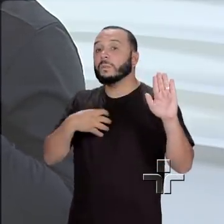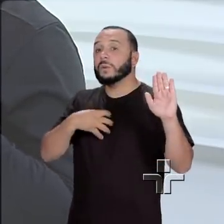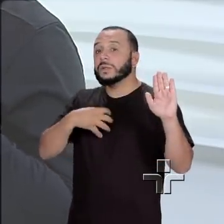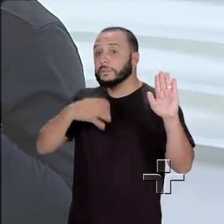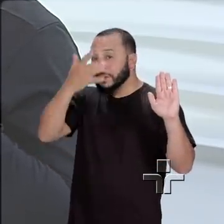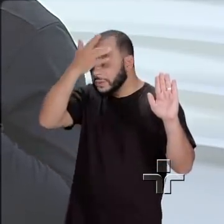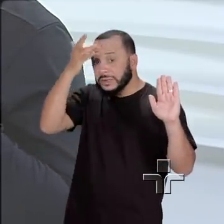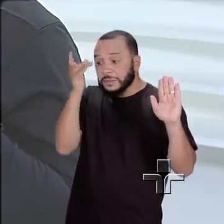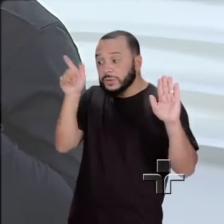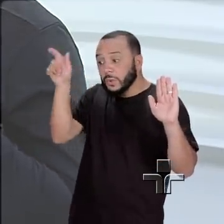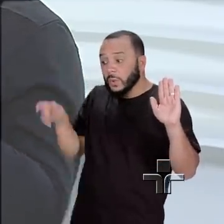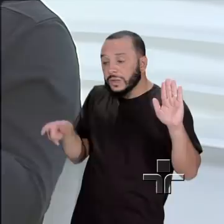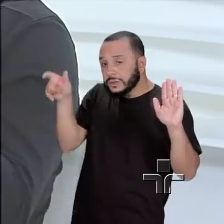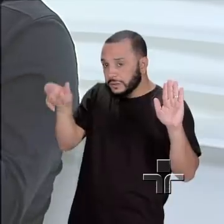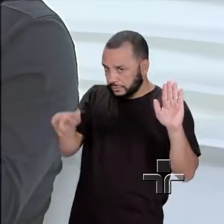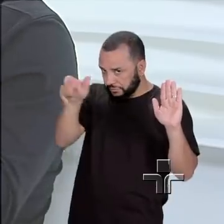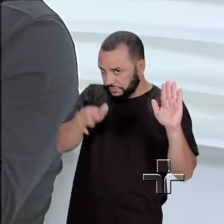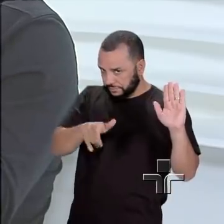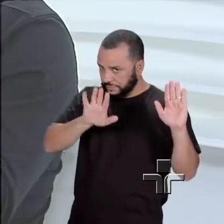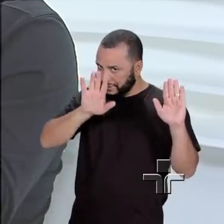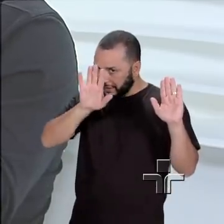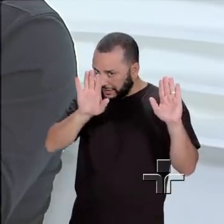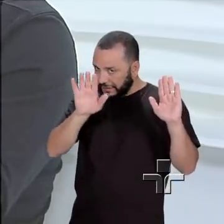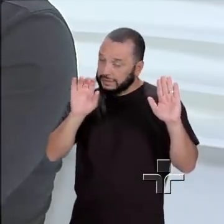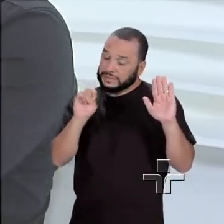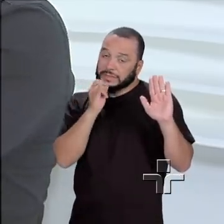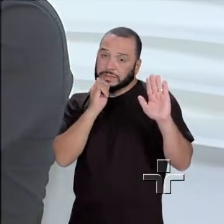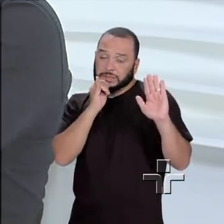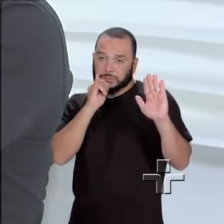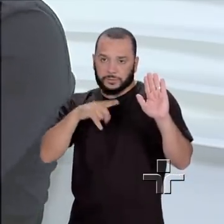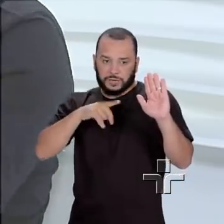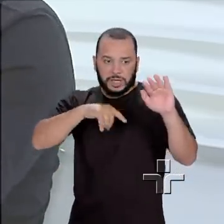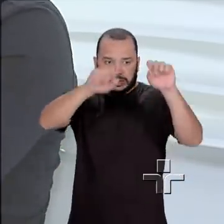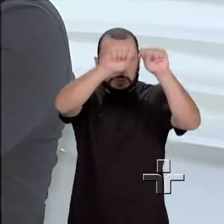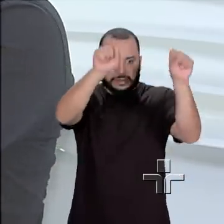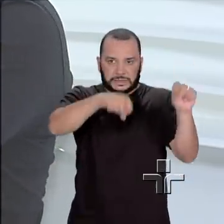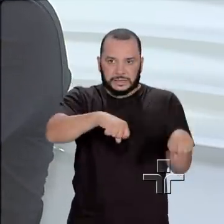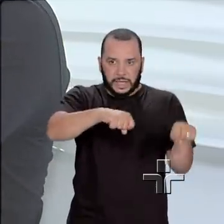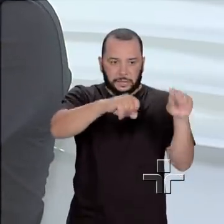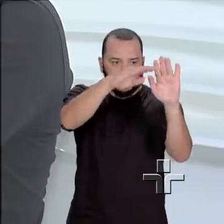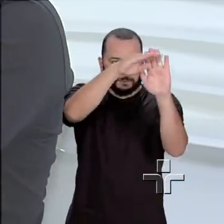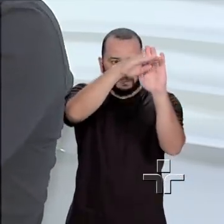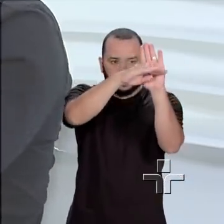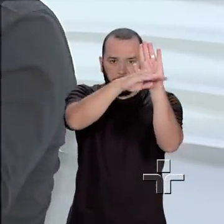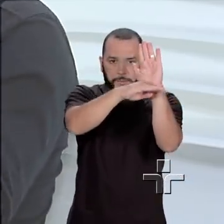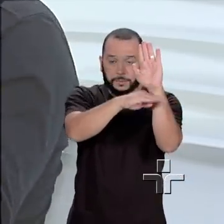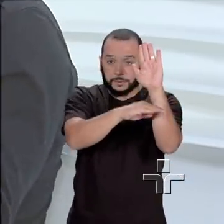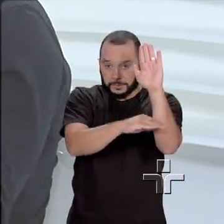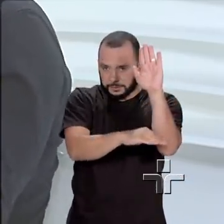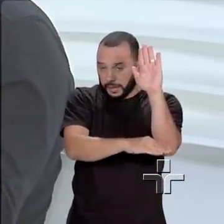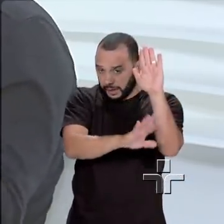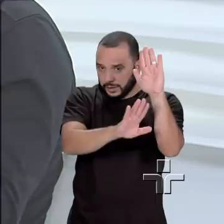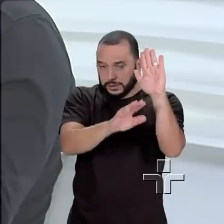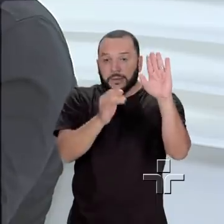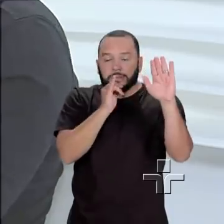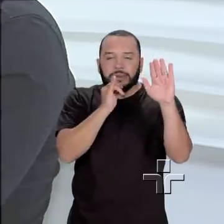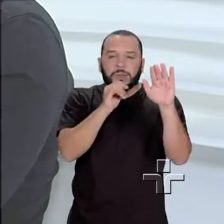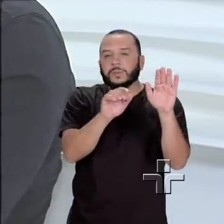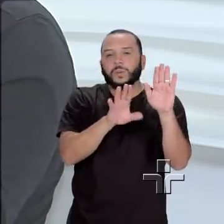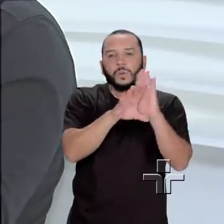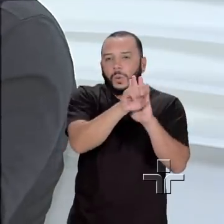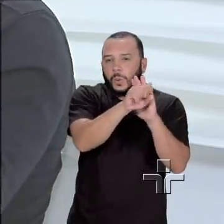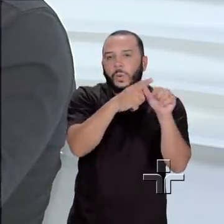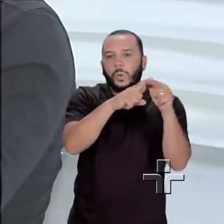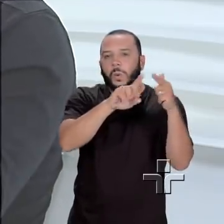usuários. Não é? Então, se você vê o sistema de completar buscas automaticamente, de novo, Google, Bing,